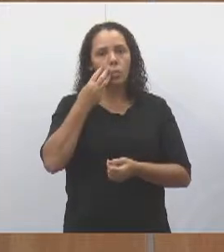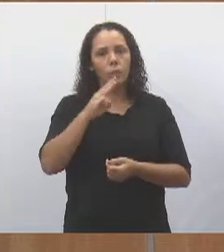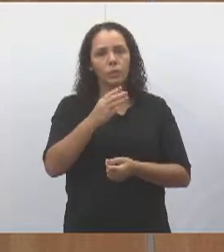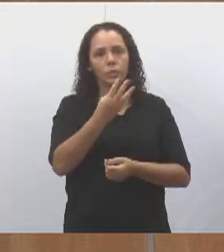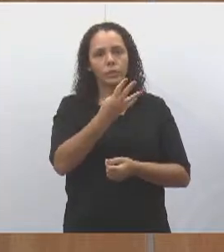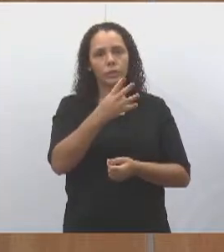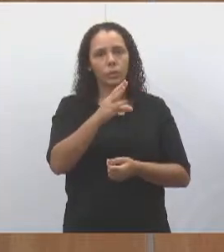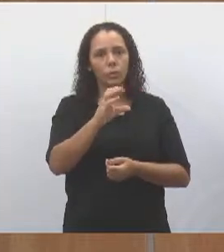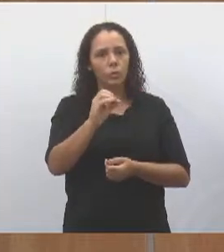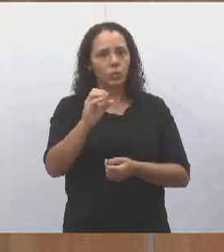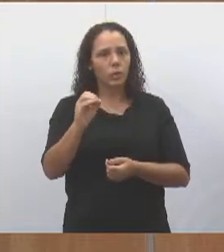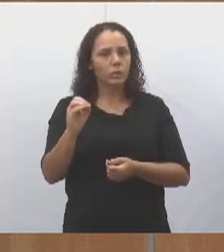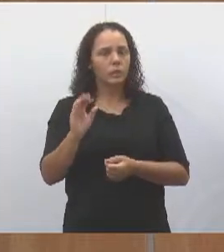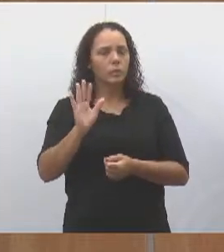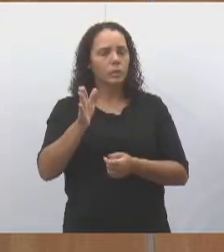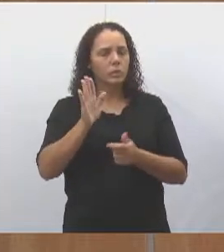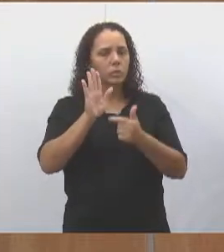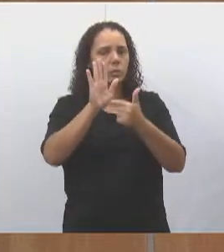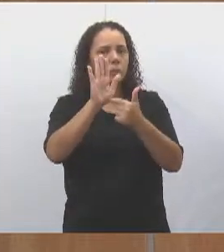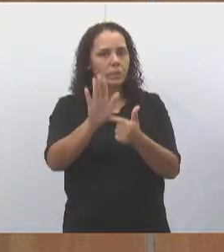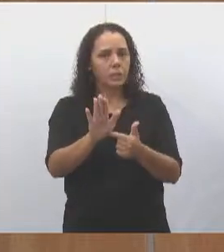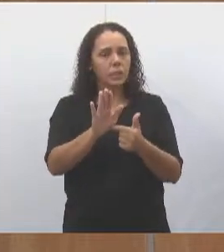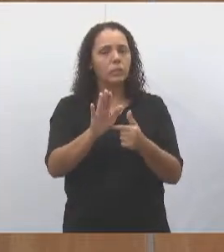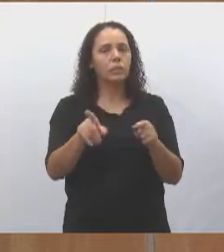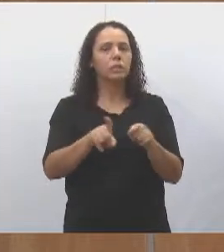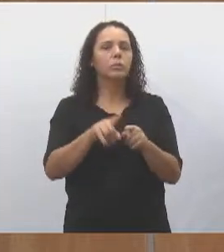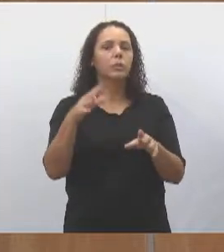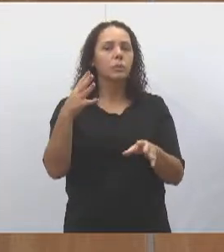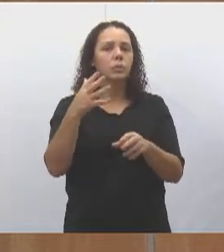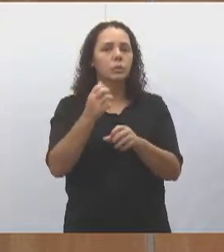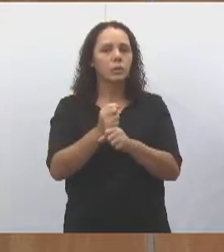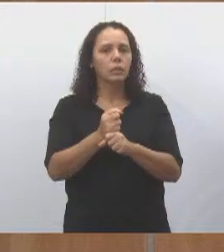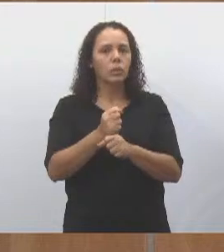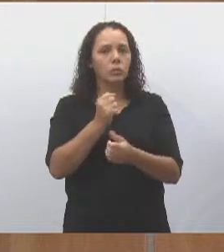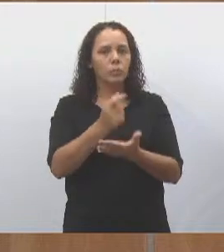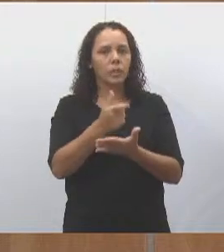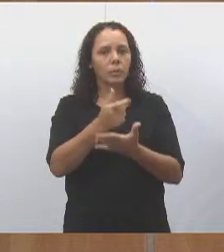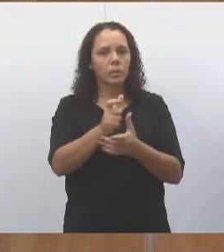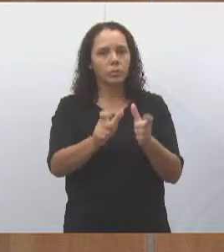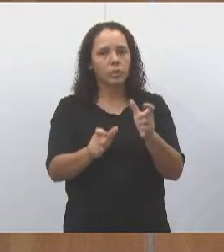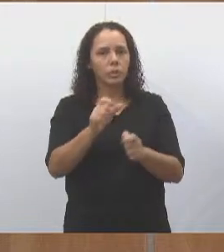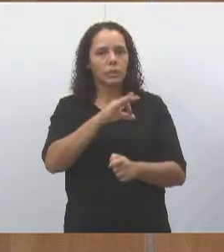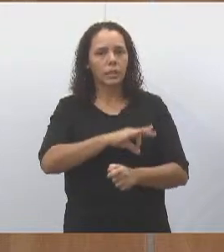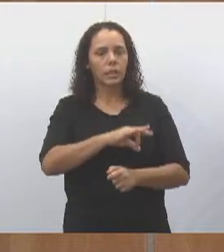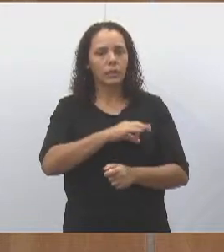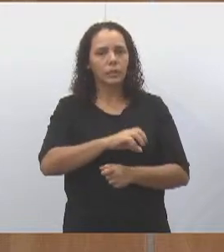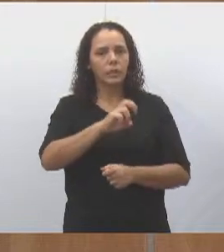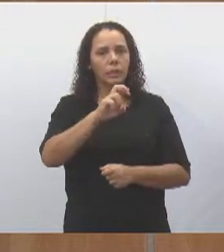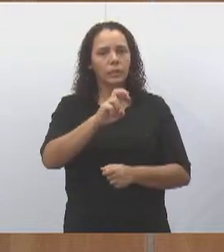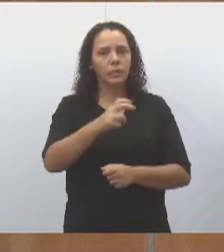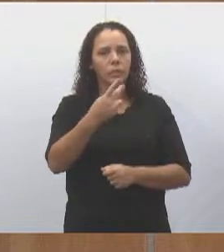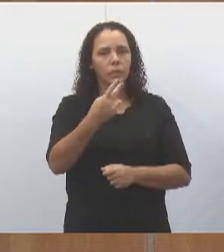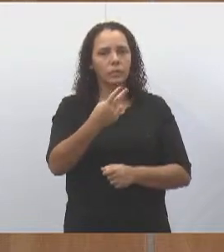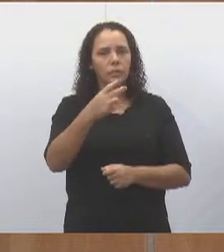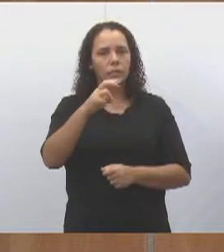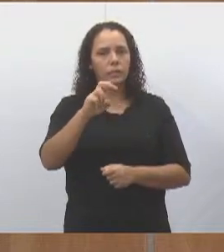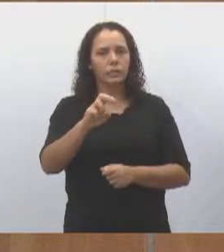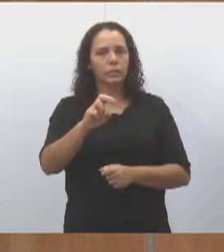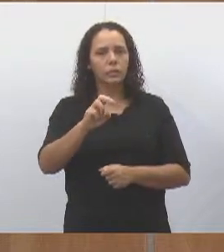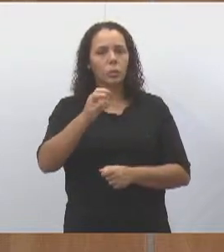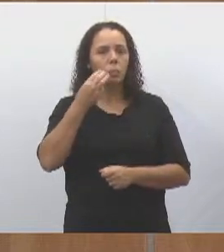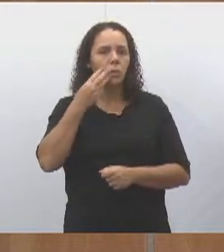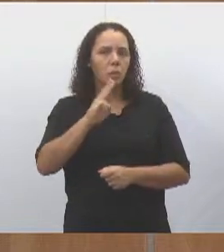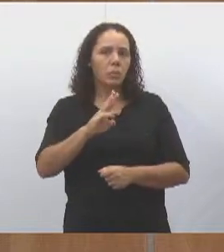1.400.000, estava na apresentação, e o total de despesa com o pessoal é 525 milhões aproximadamente. O percentual ele